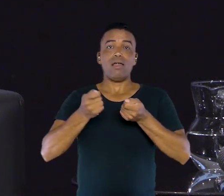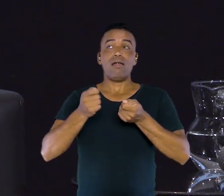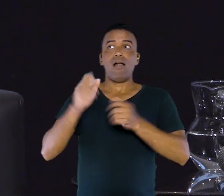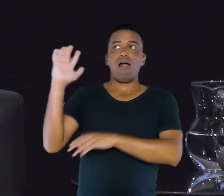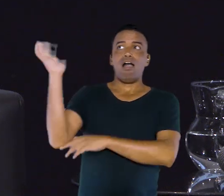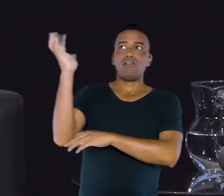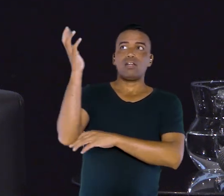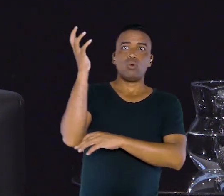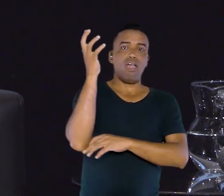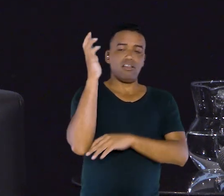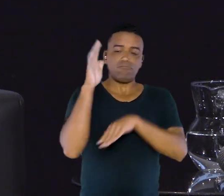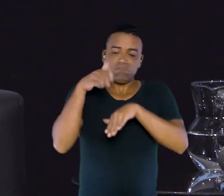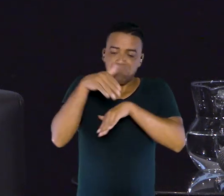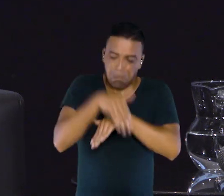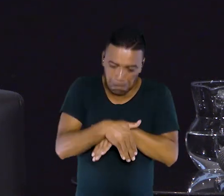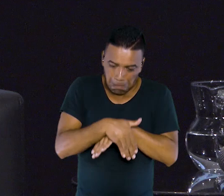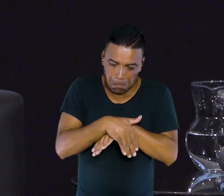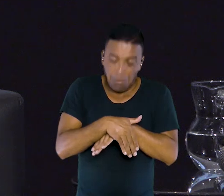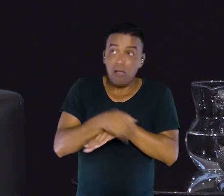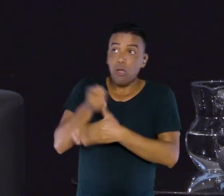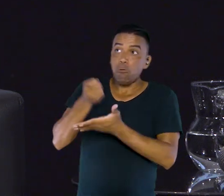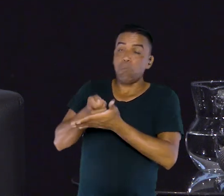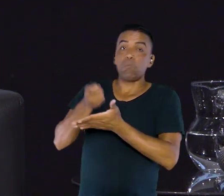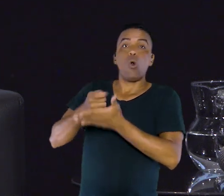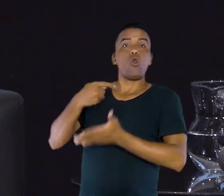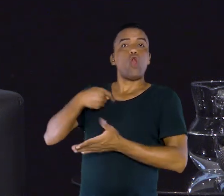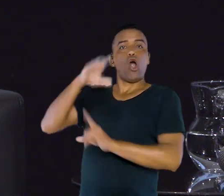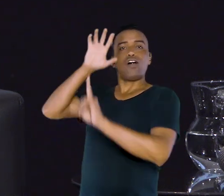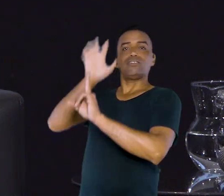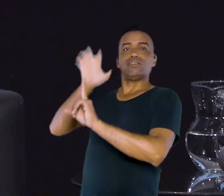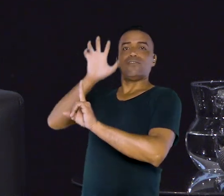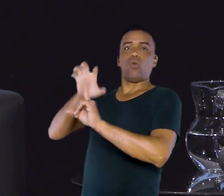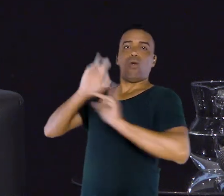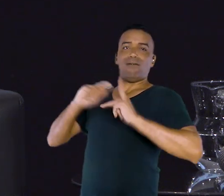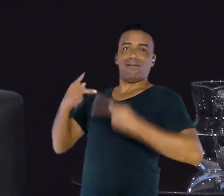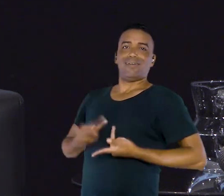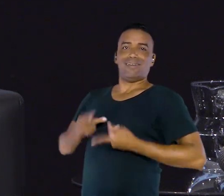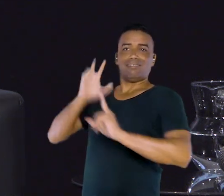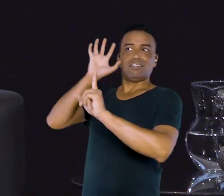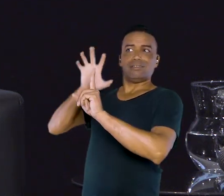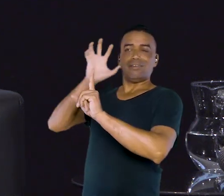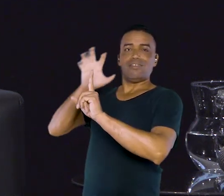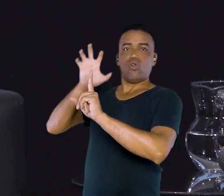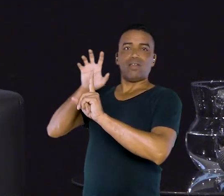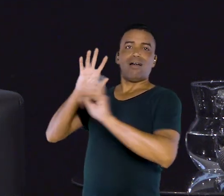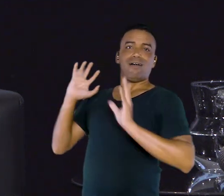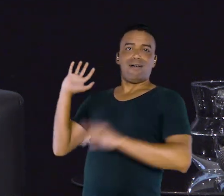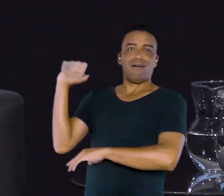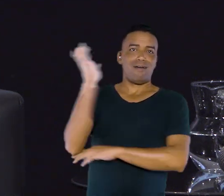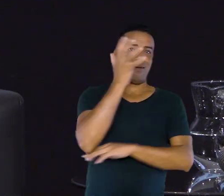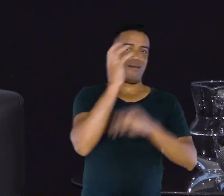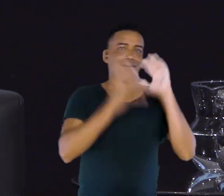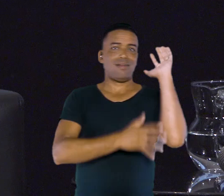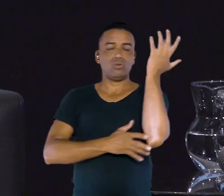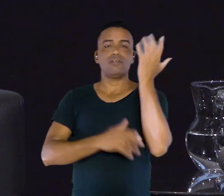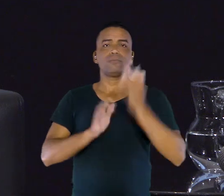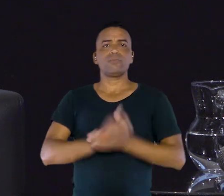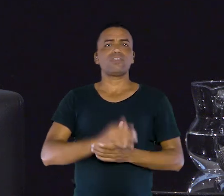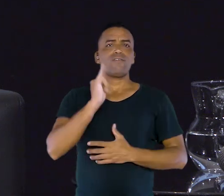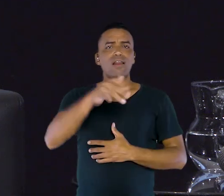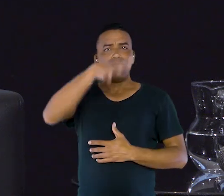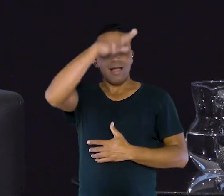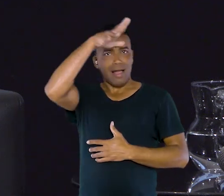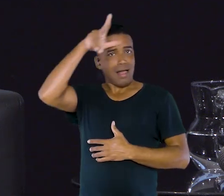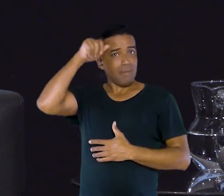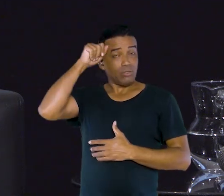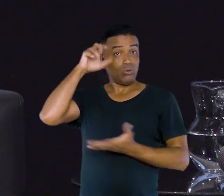subjugar a natureza, né? Impor à natureza a nossa humanidade. Bom, quando eu falei que a Amazônia